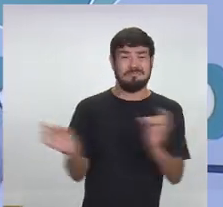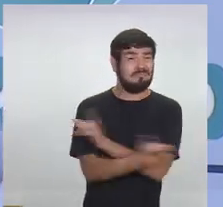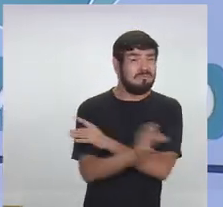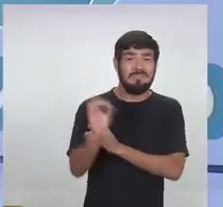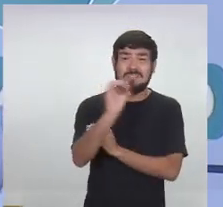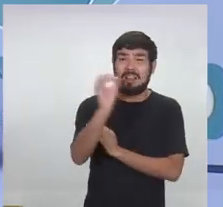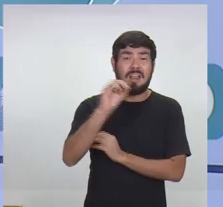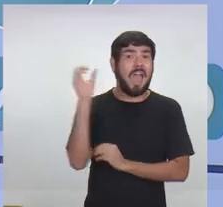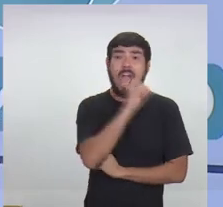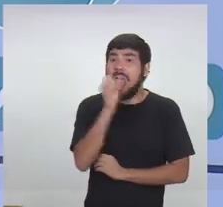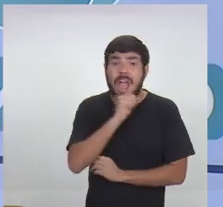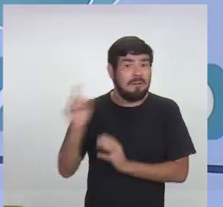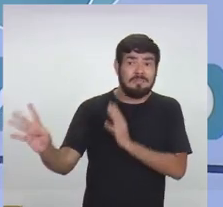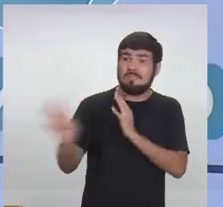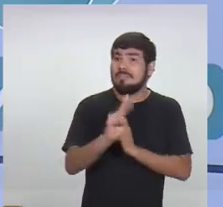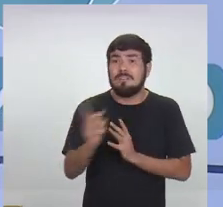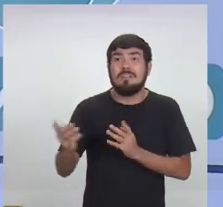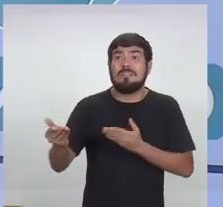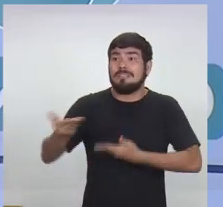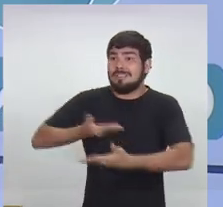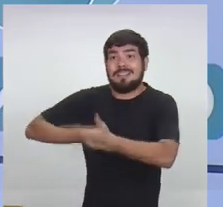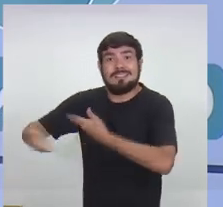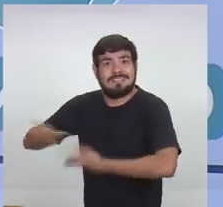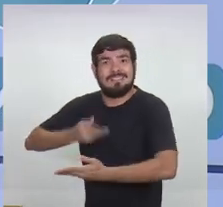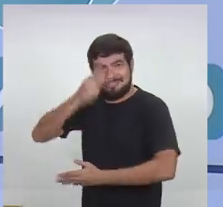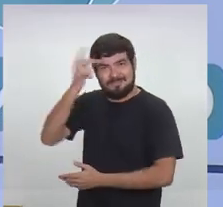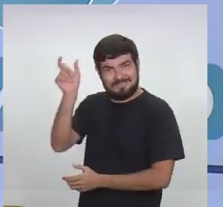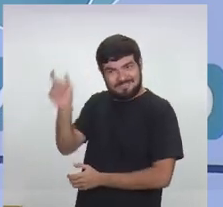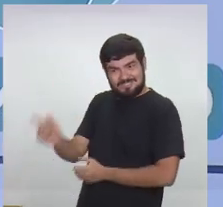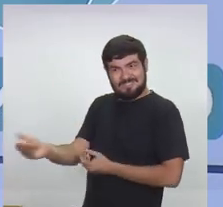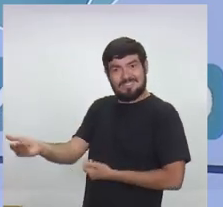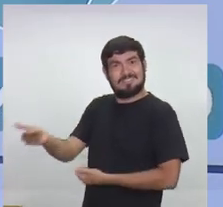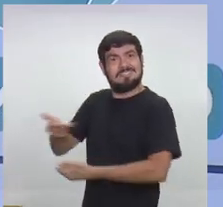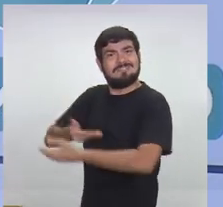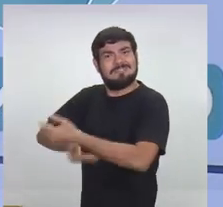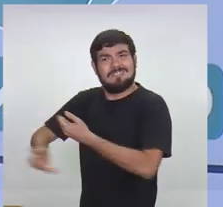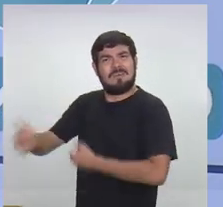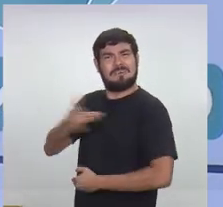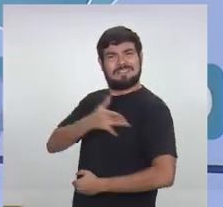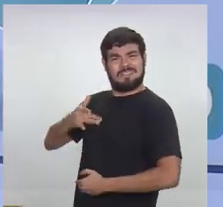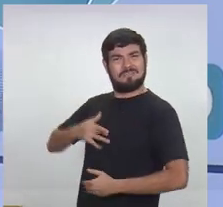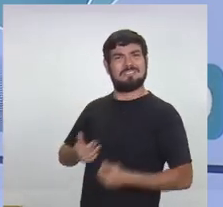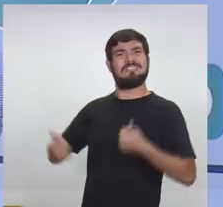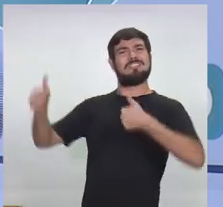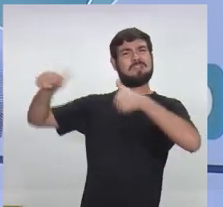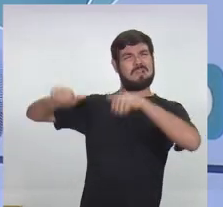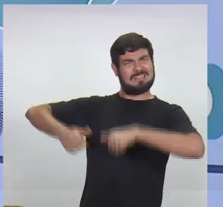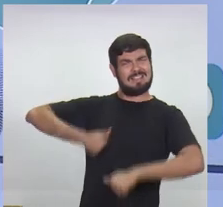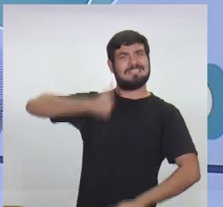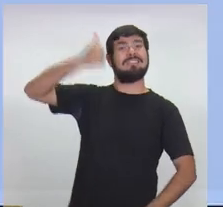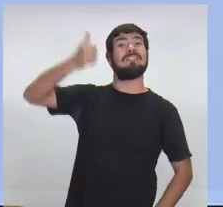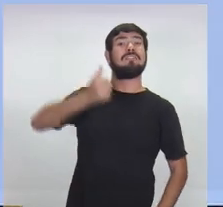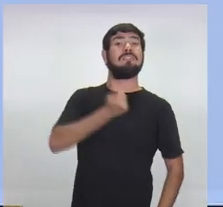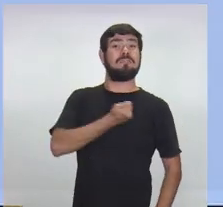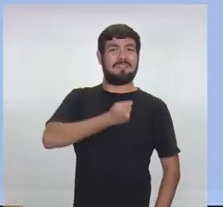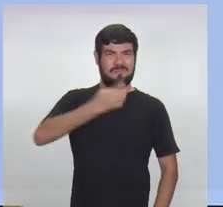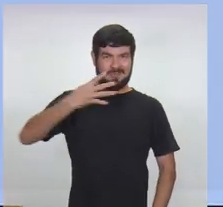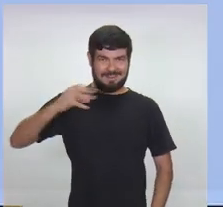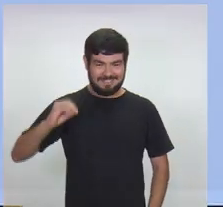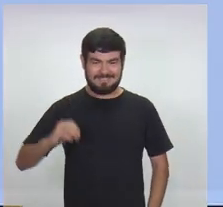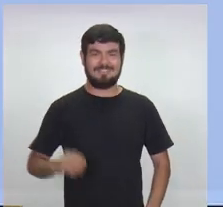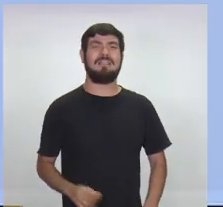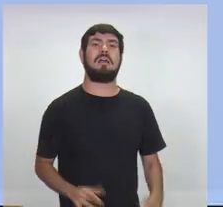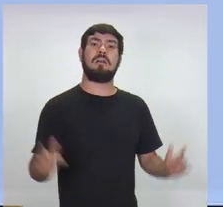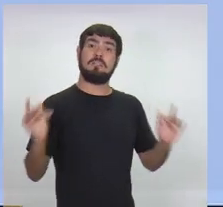queremos agilizar tratando o cidadão amazonense com uma saúde de qualidade 41 de